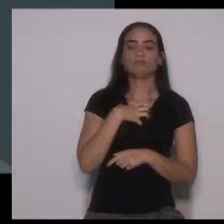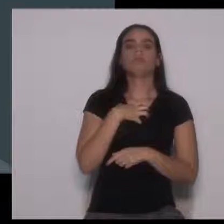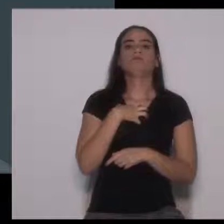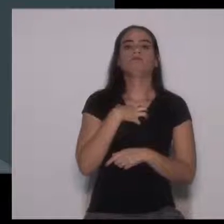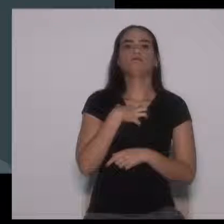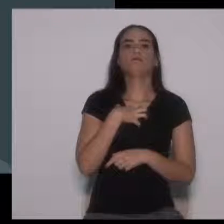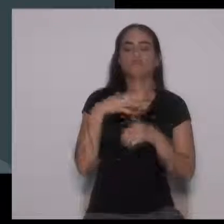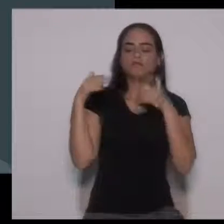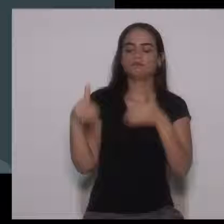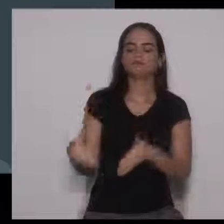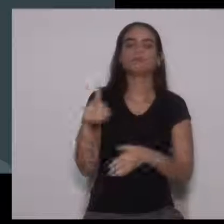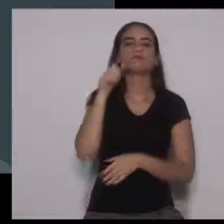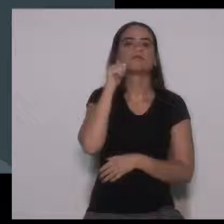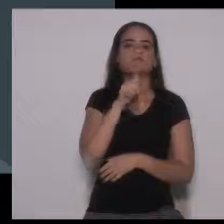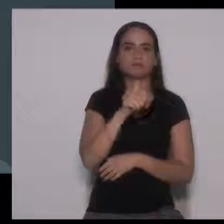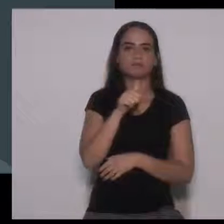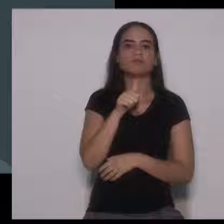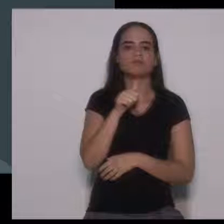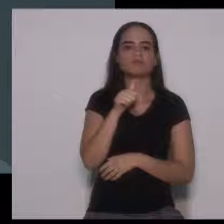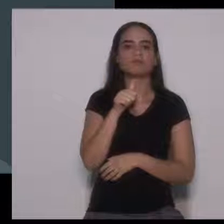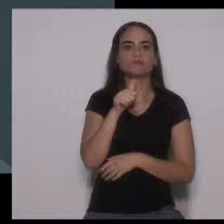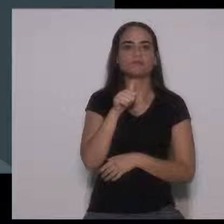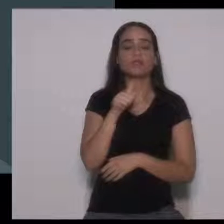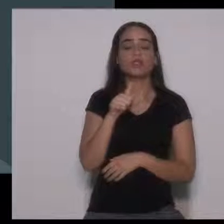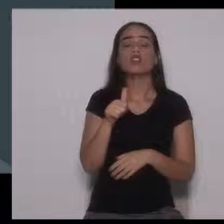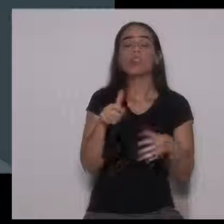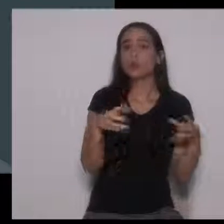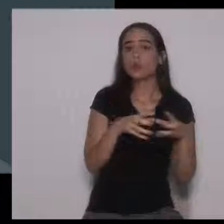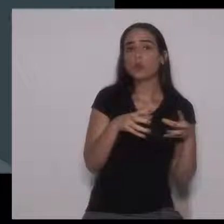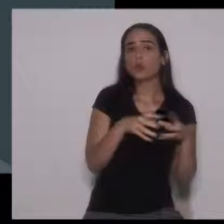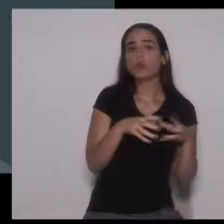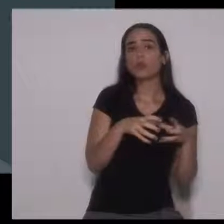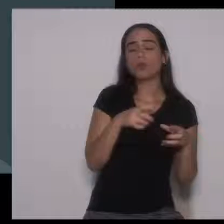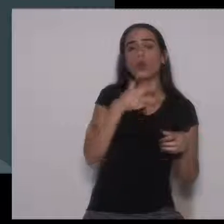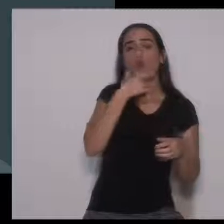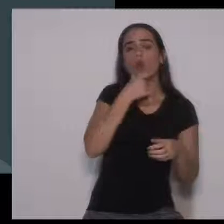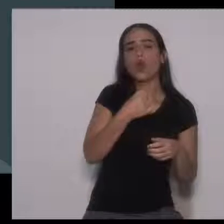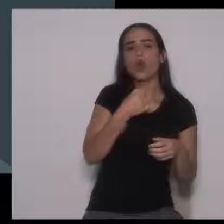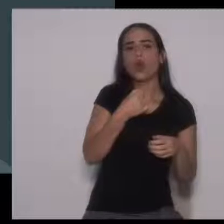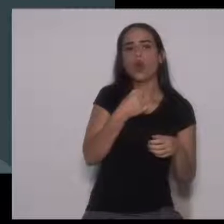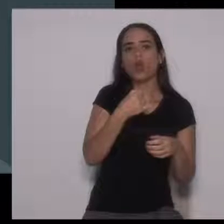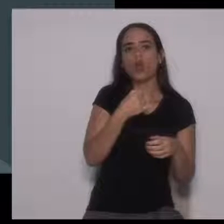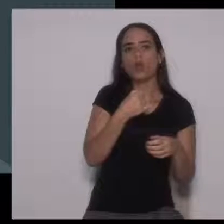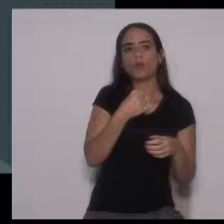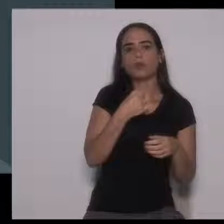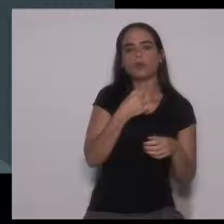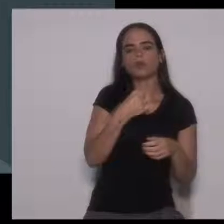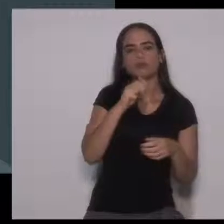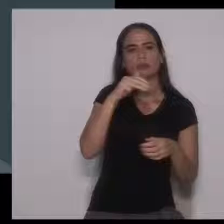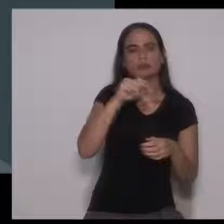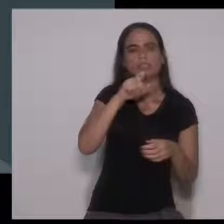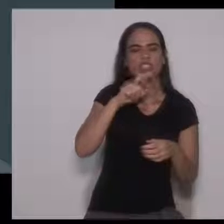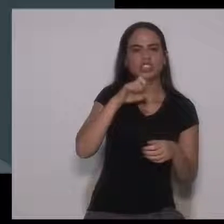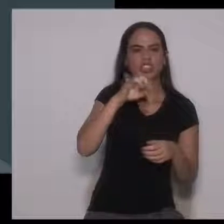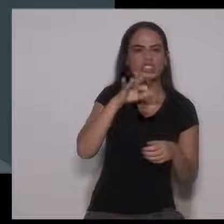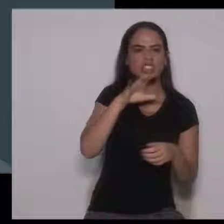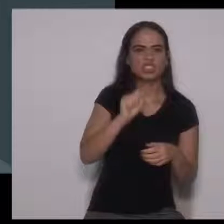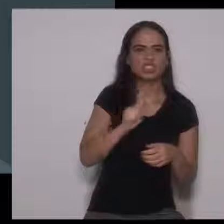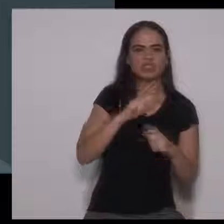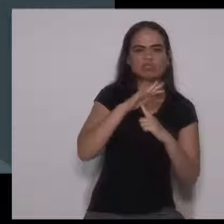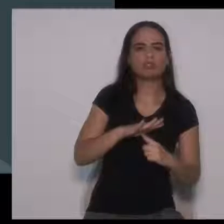as mulheres, e sensibilizar os homens, né, não machistas, né, porque os machistas fica mais difícil